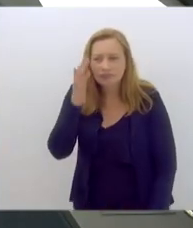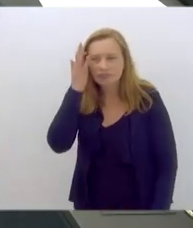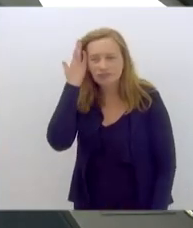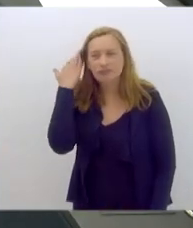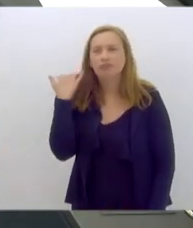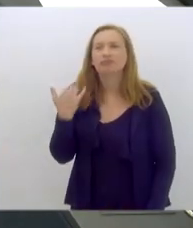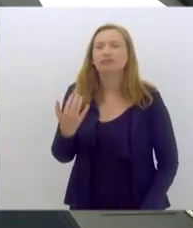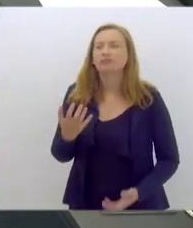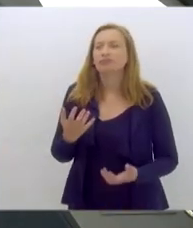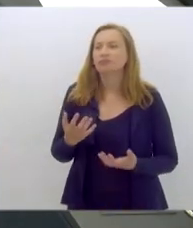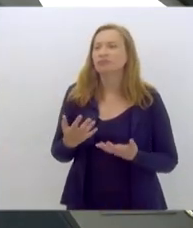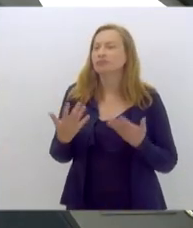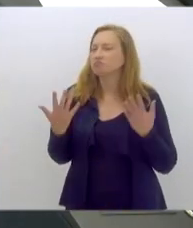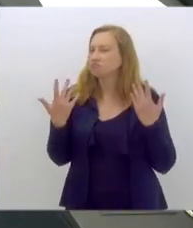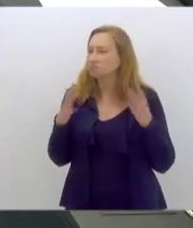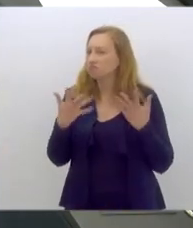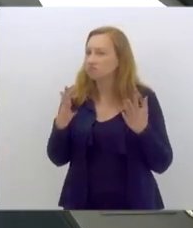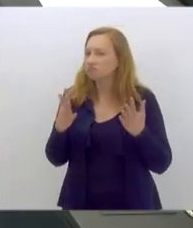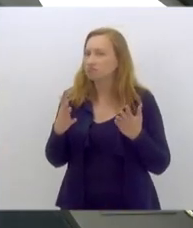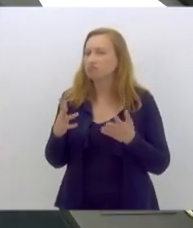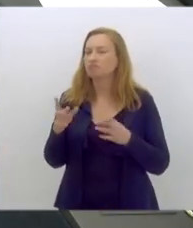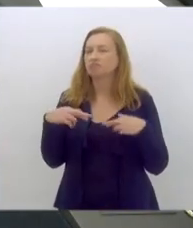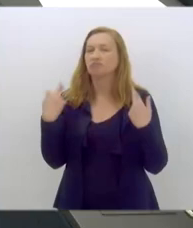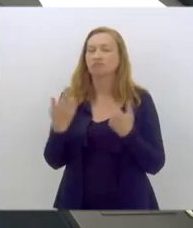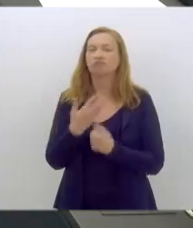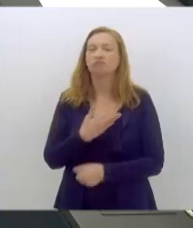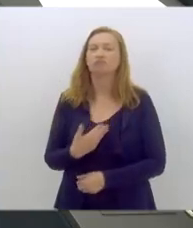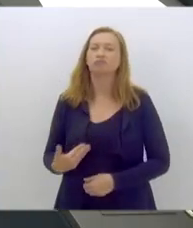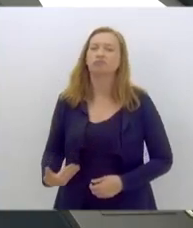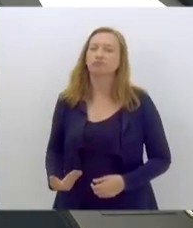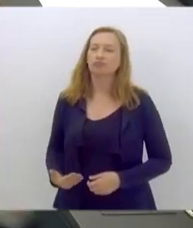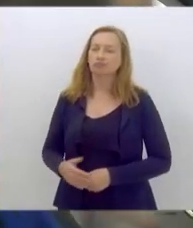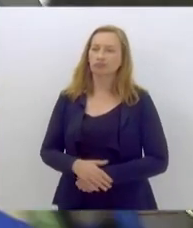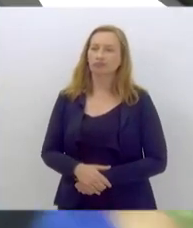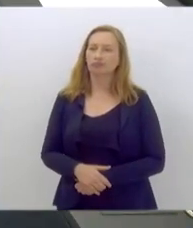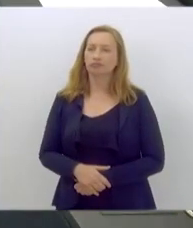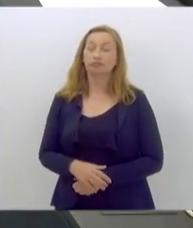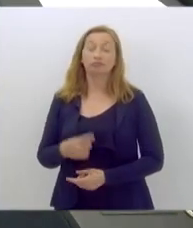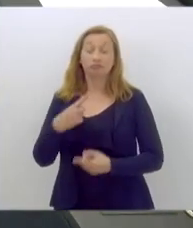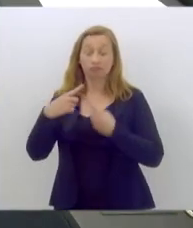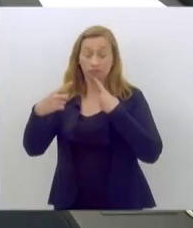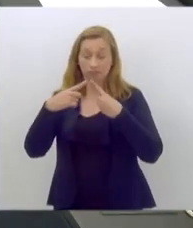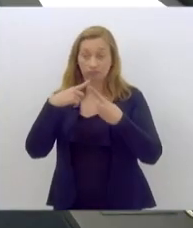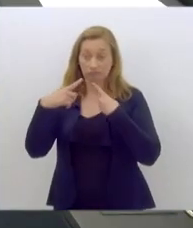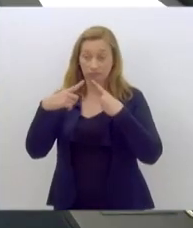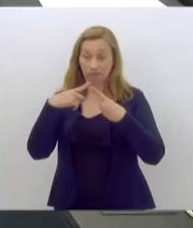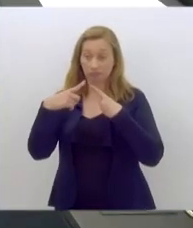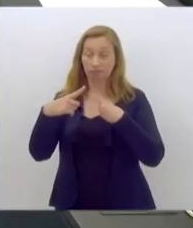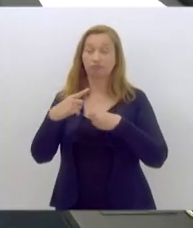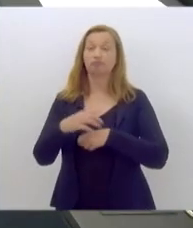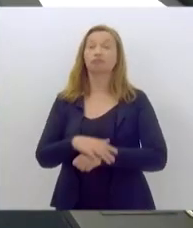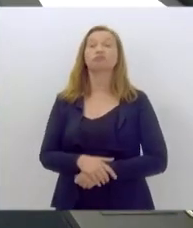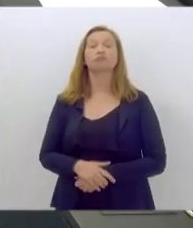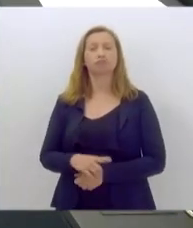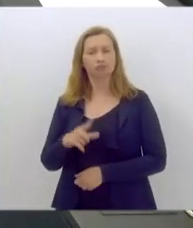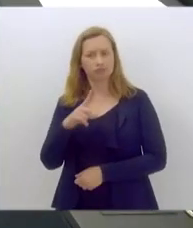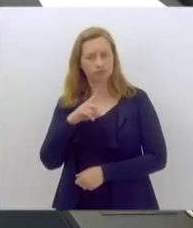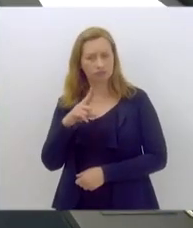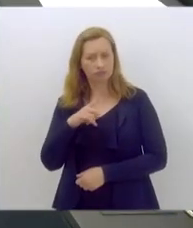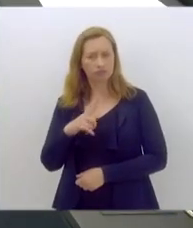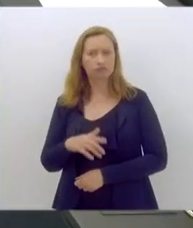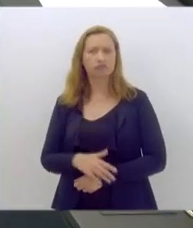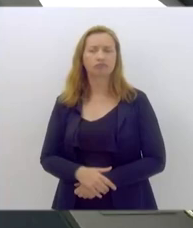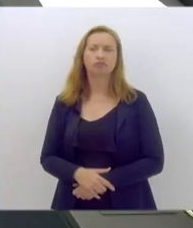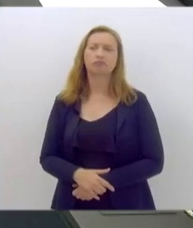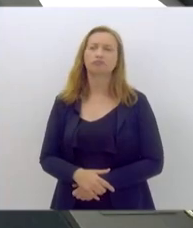louvar a iniciativa e desta audiência pública né do Diálogo né que tá existindo que devo